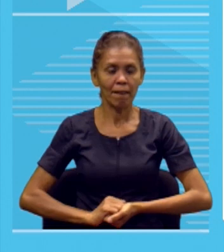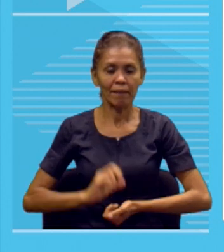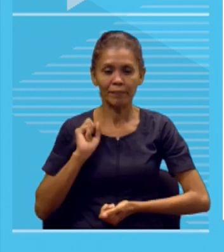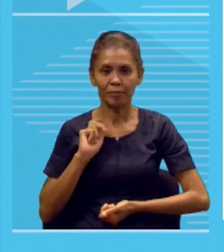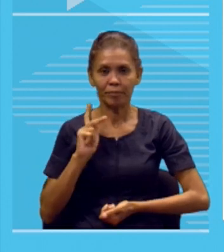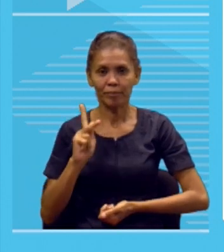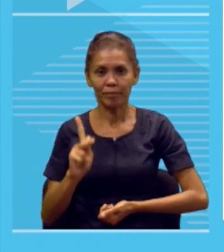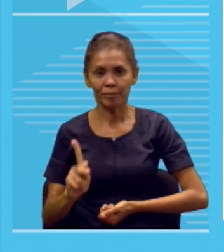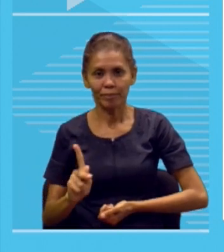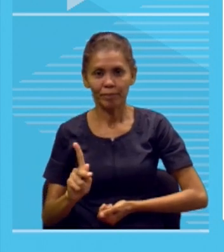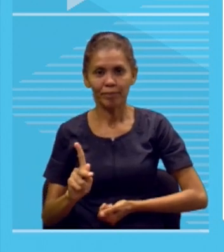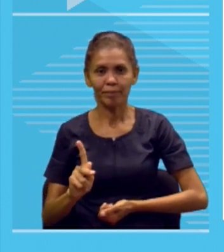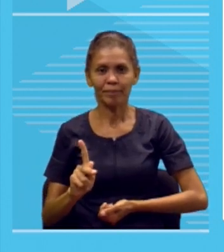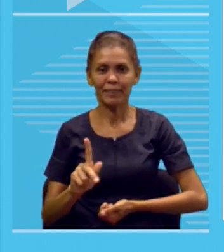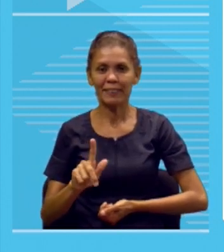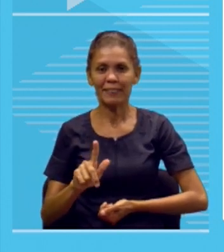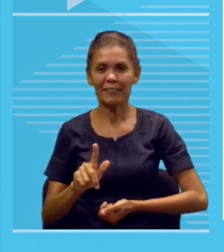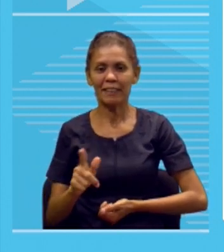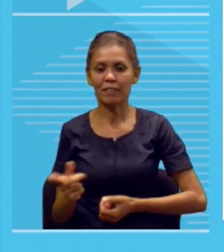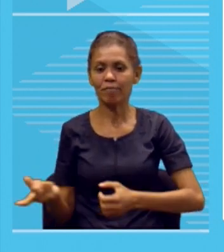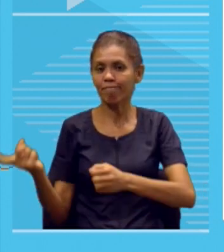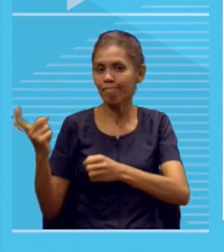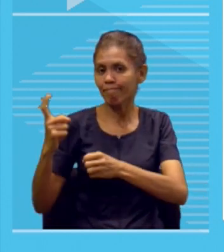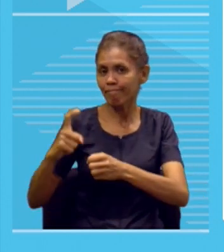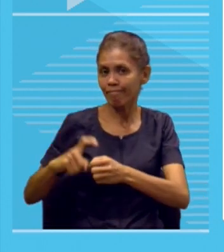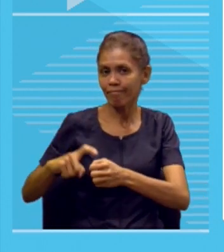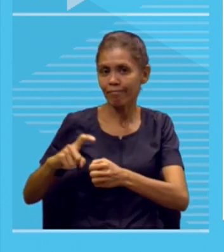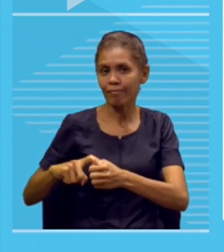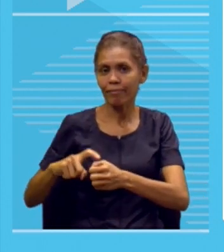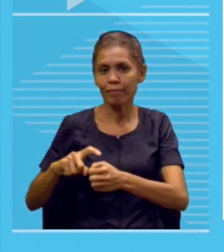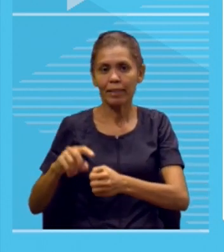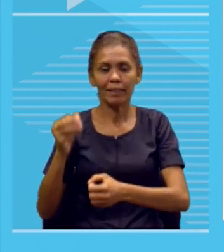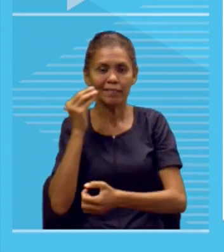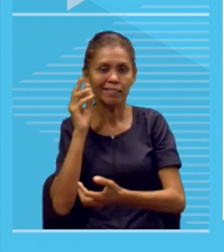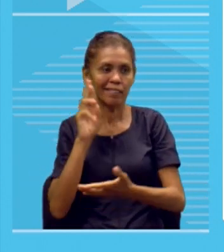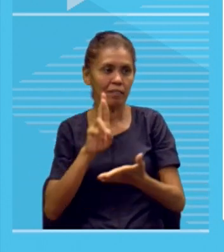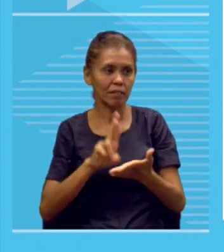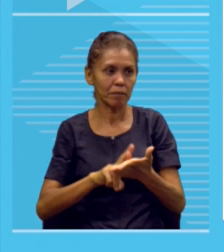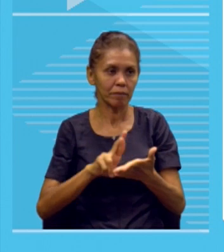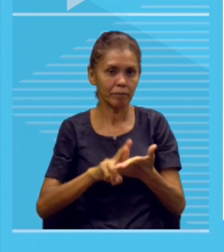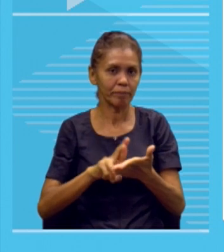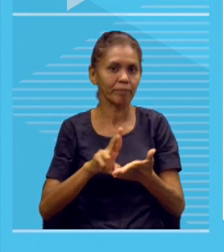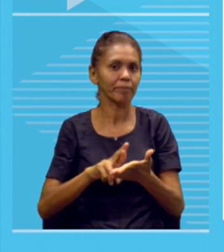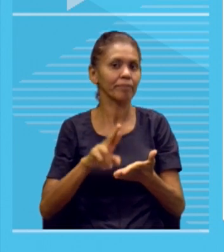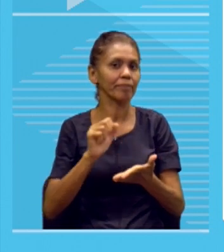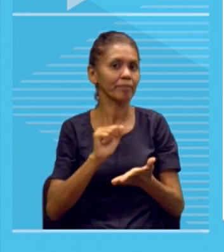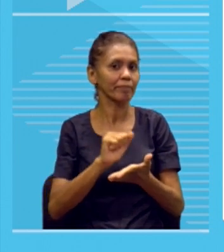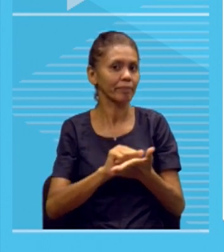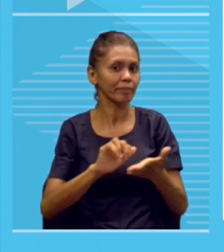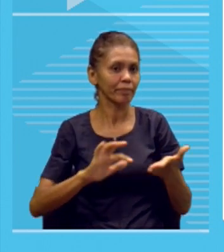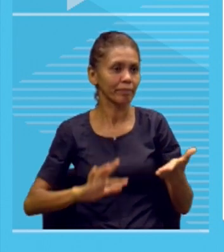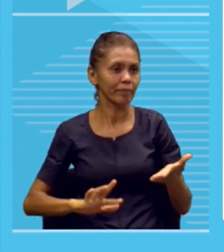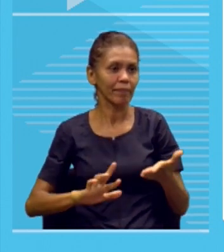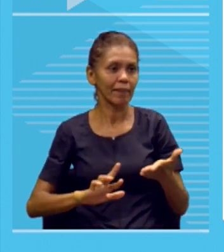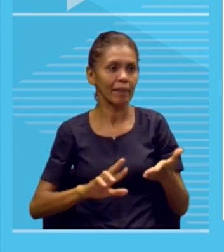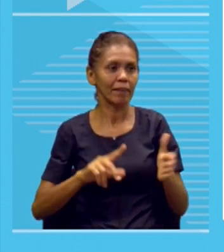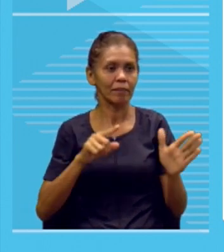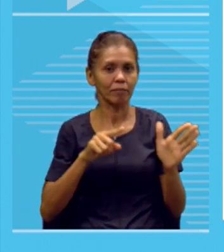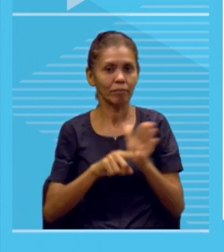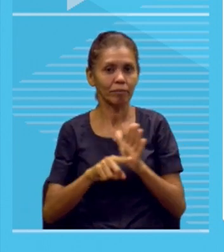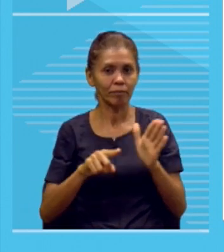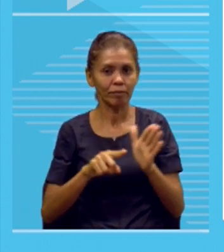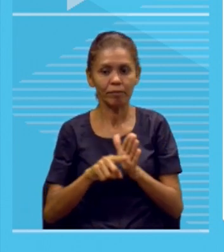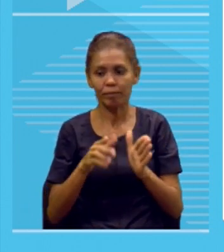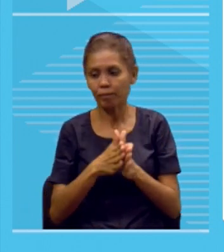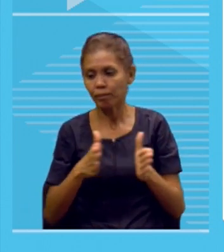Ok, pessoal, então estamos de volta para que a gente possa responder nosso exercício, as nossas questões sobre o período